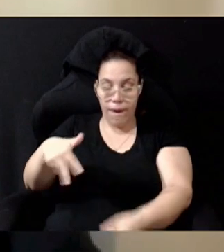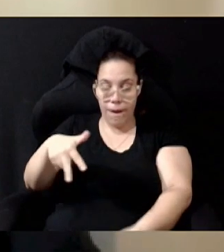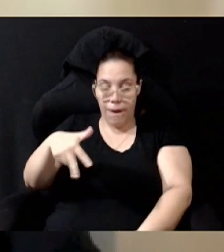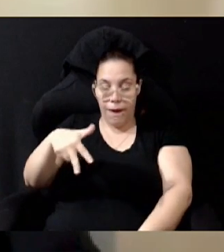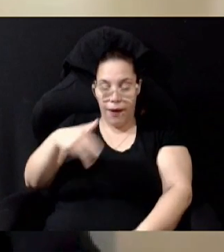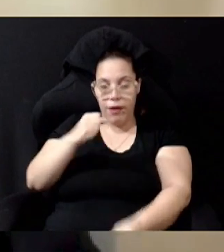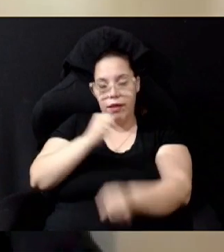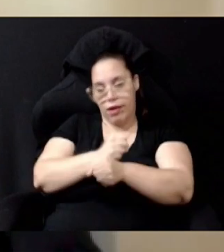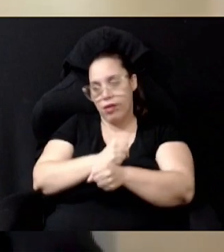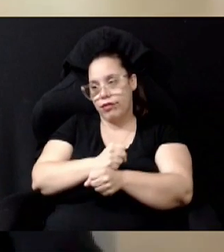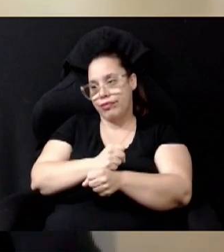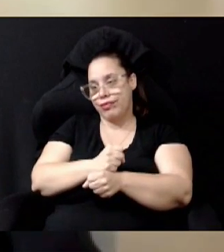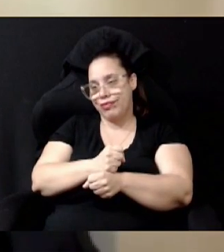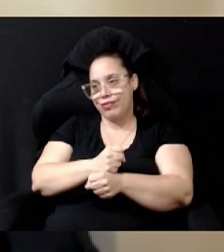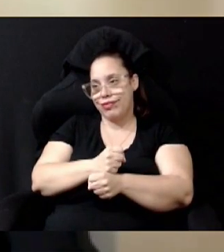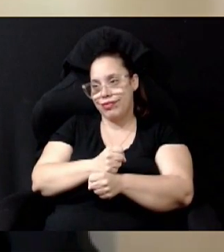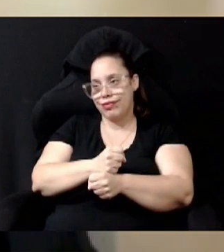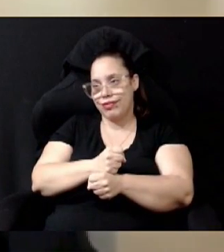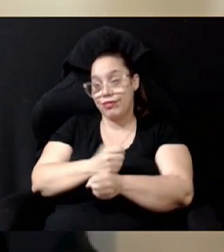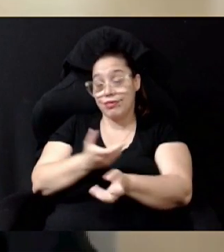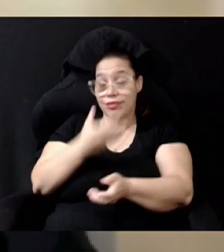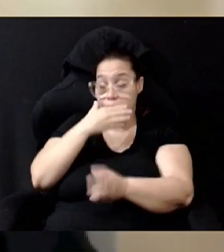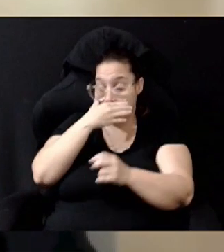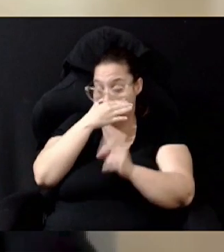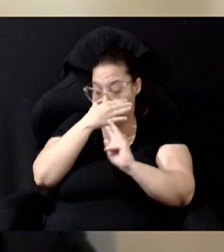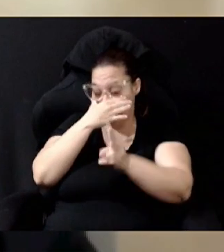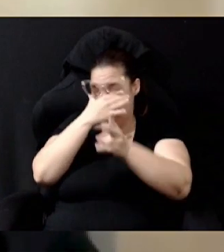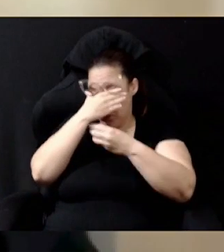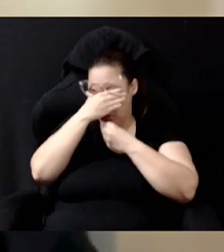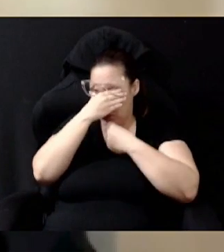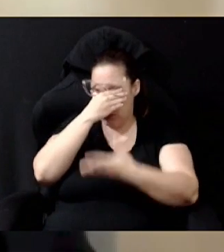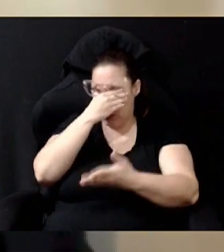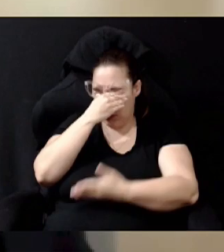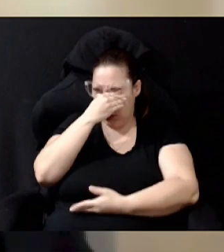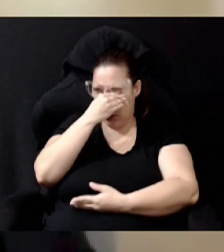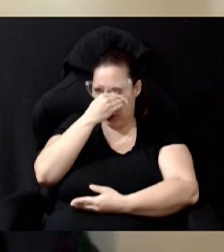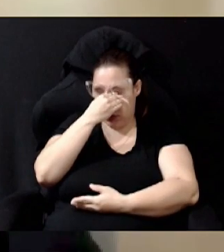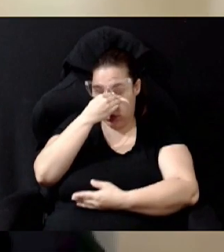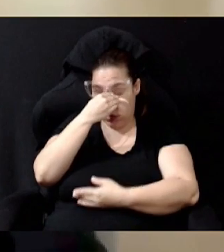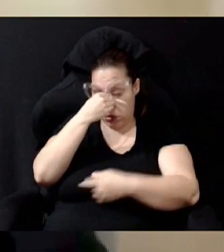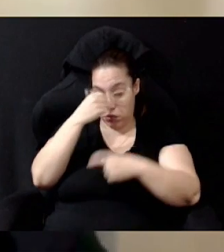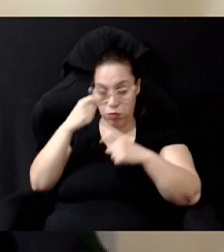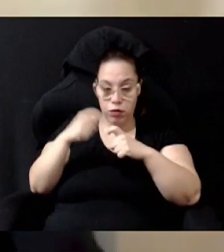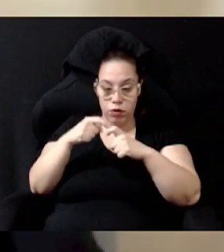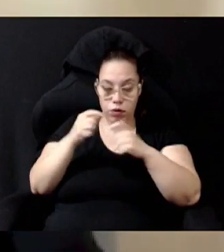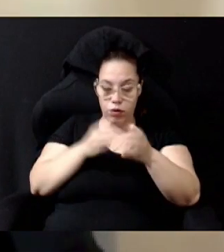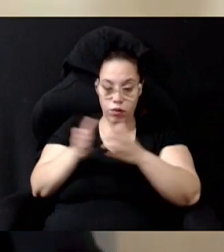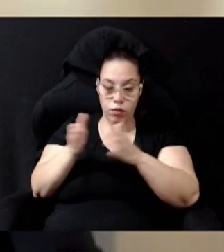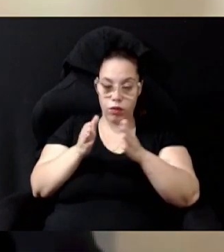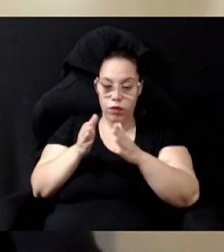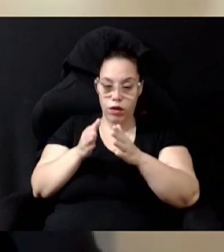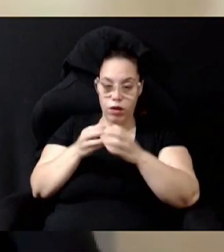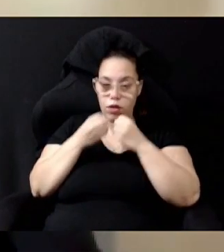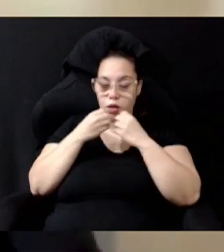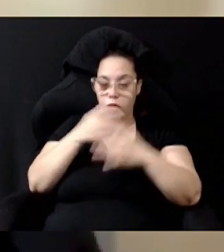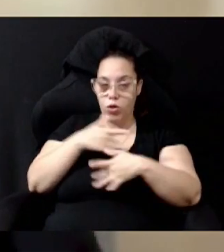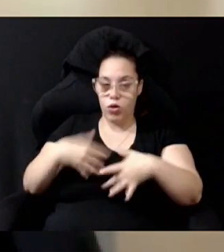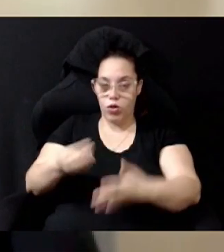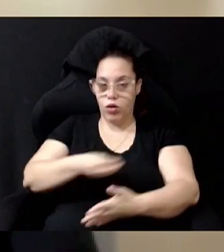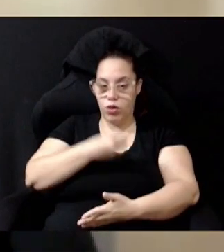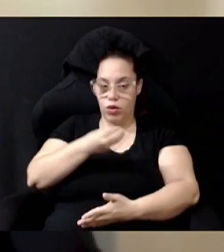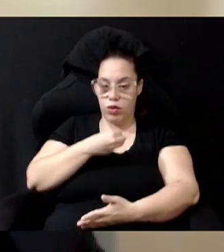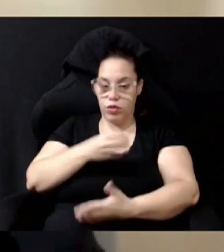Então, sempre bons médicos é o caminho para poder se manter uma boa qualidade de saúde de uma